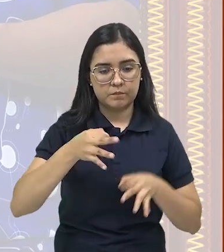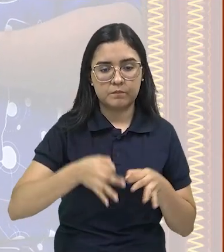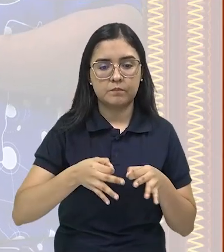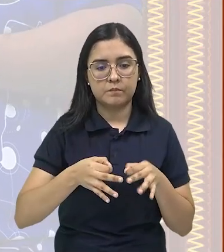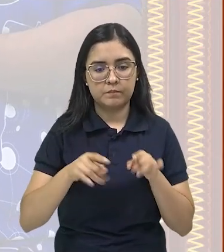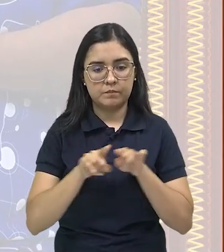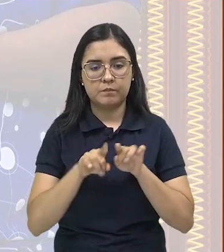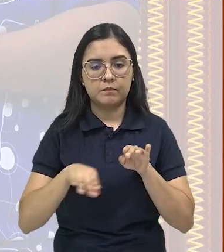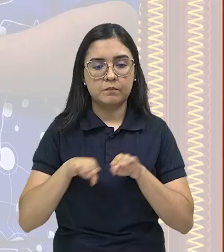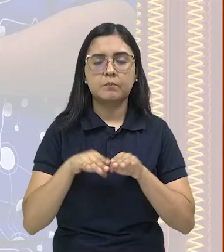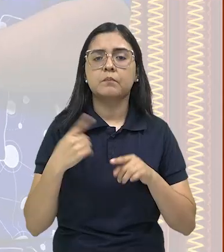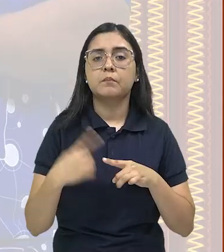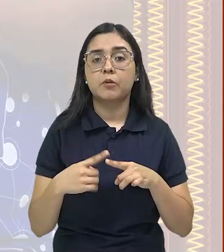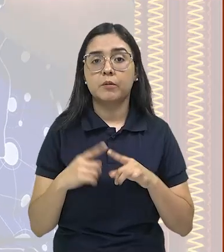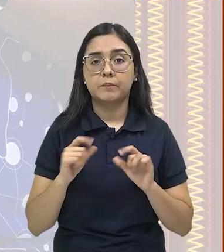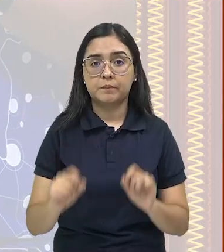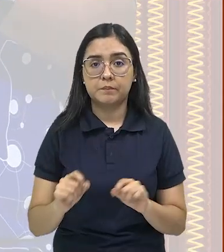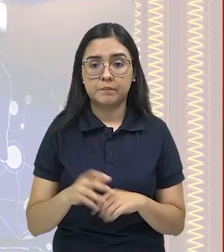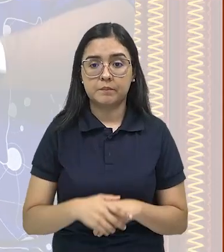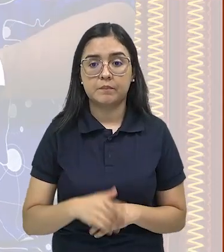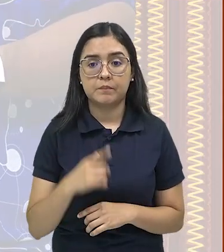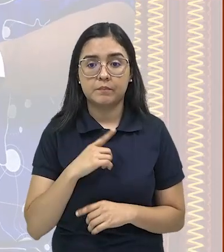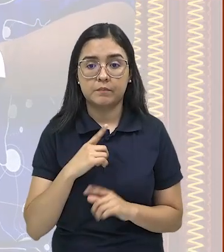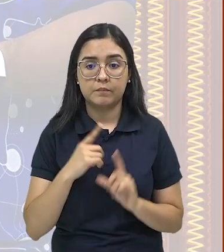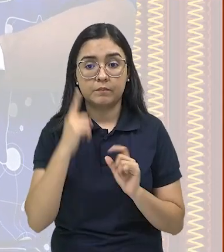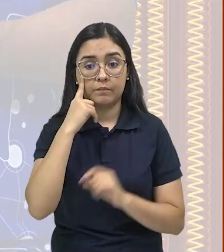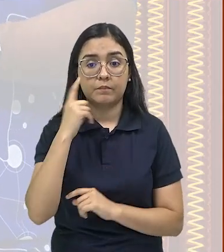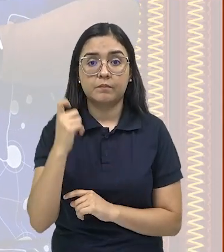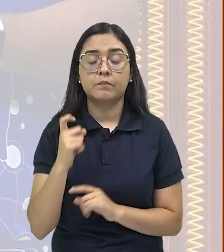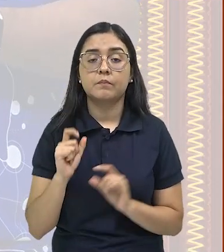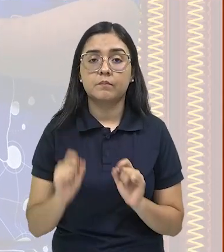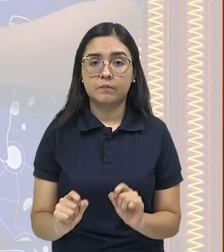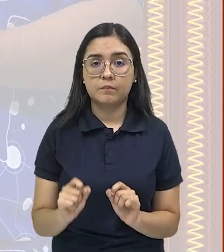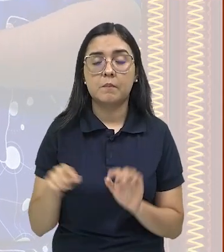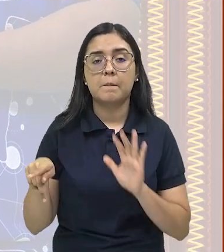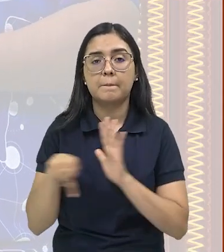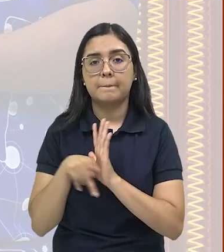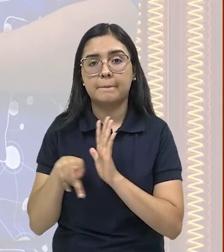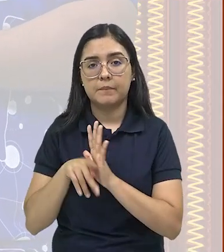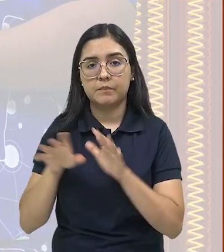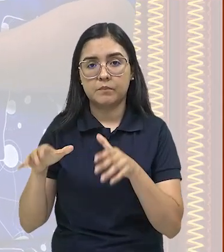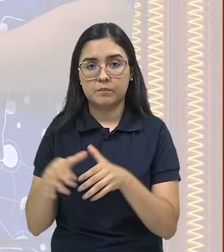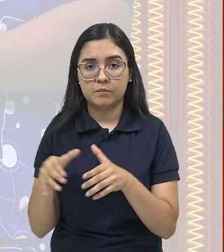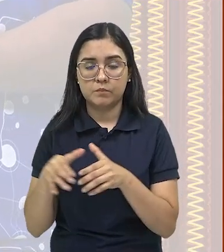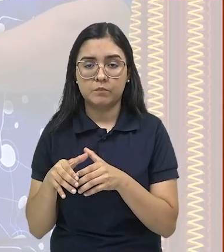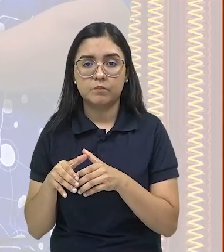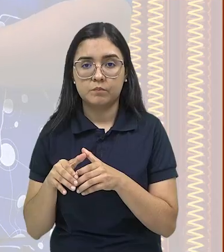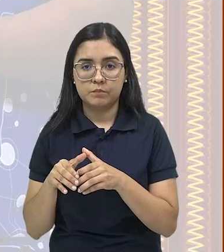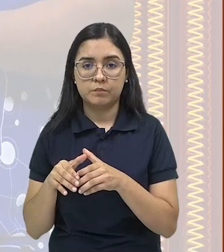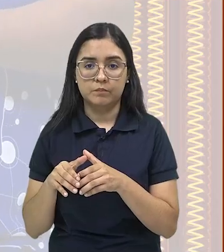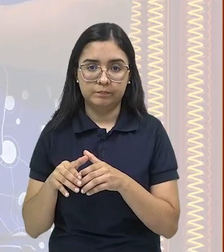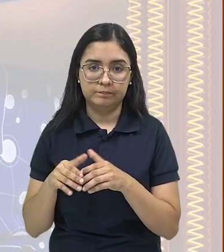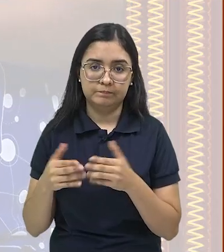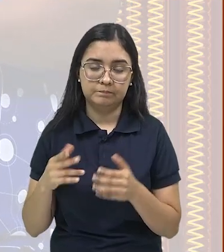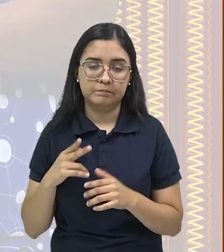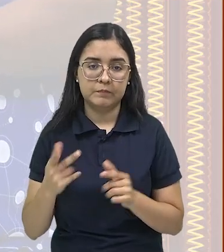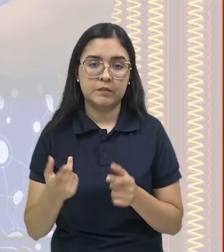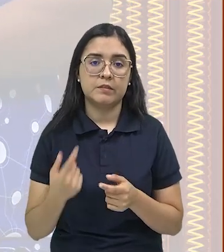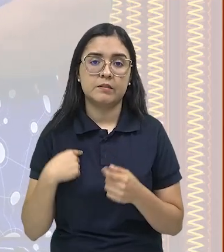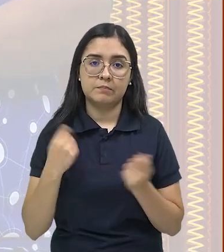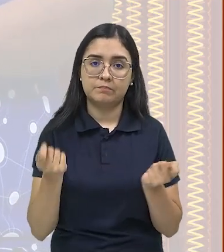e equitativa. Por quê? Porque não era interesse, de fato, das elites permitir que isso acontecesse. Porque